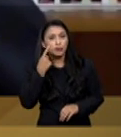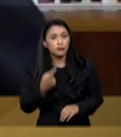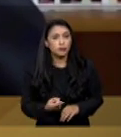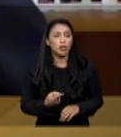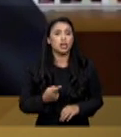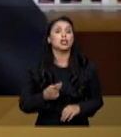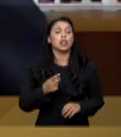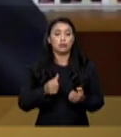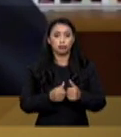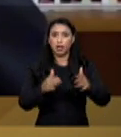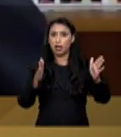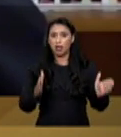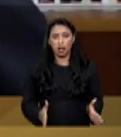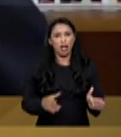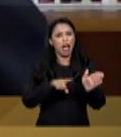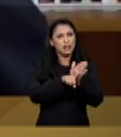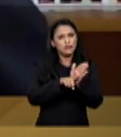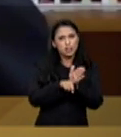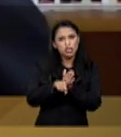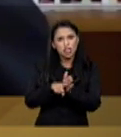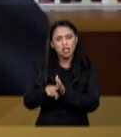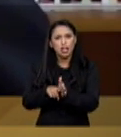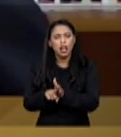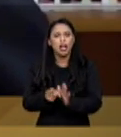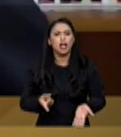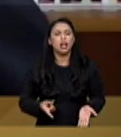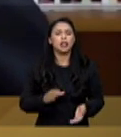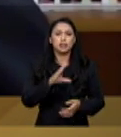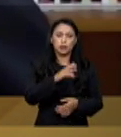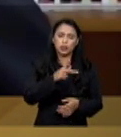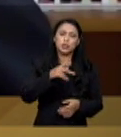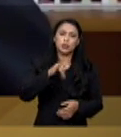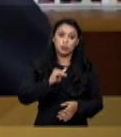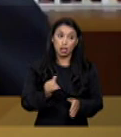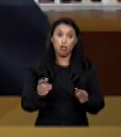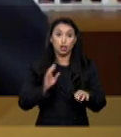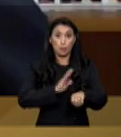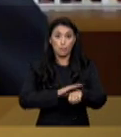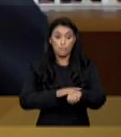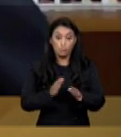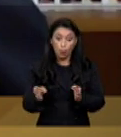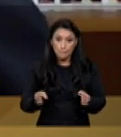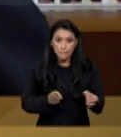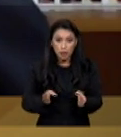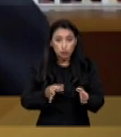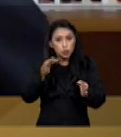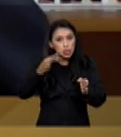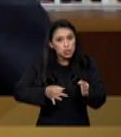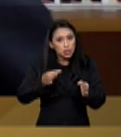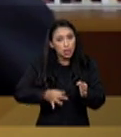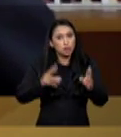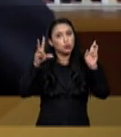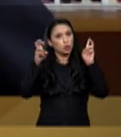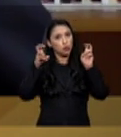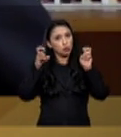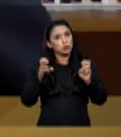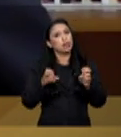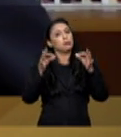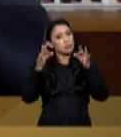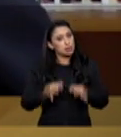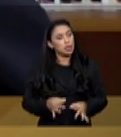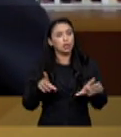efetivamente instaurada a investigação parlamentar por período certo sobre fato determinado. E